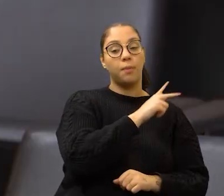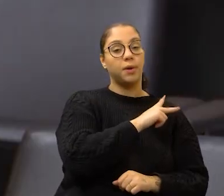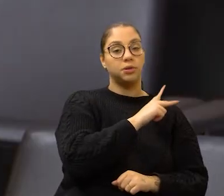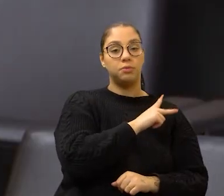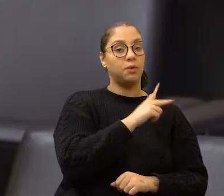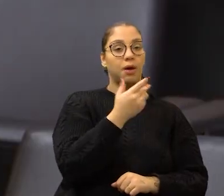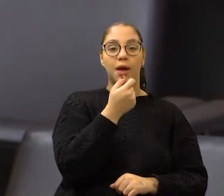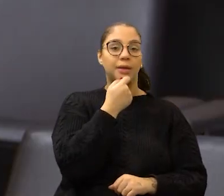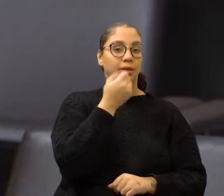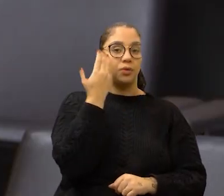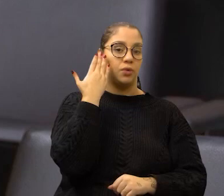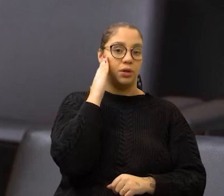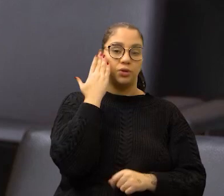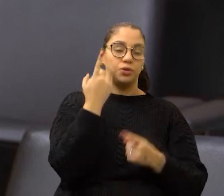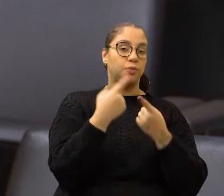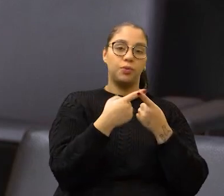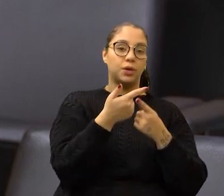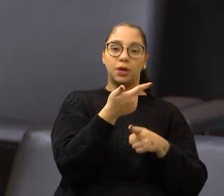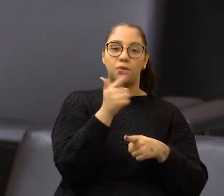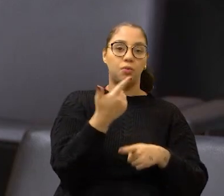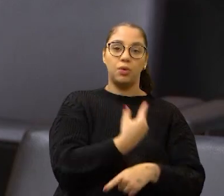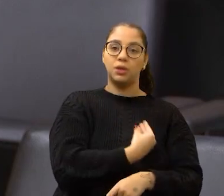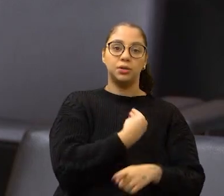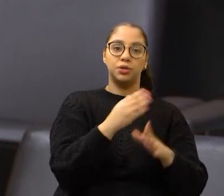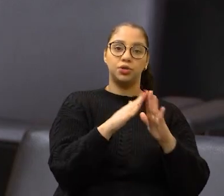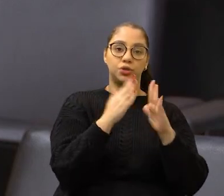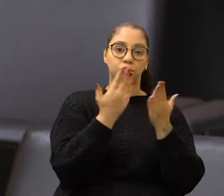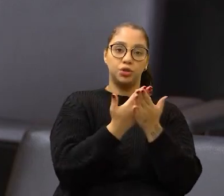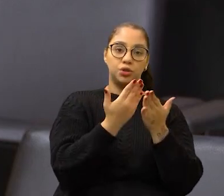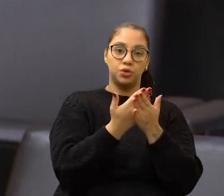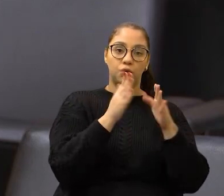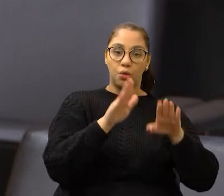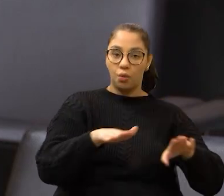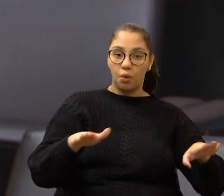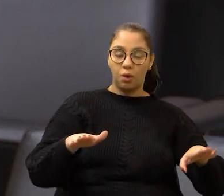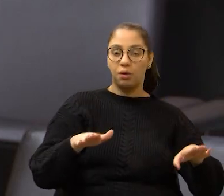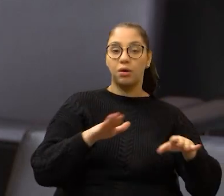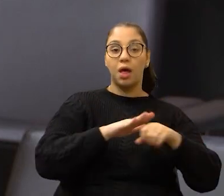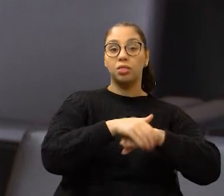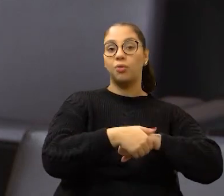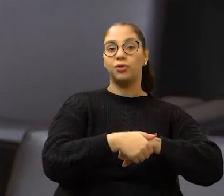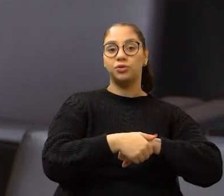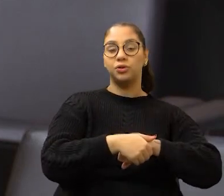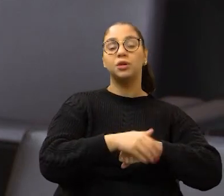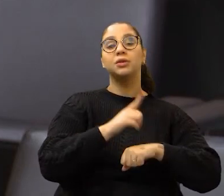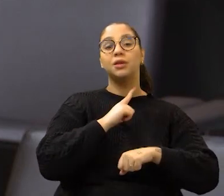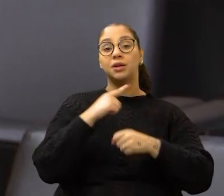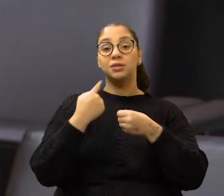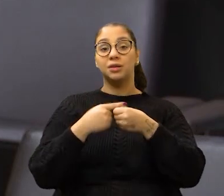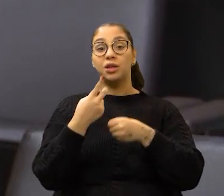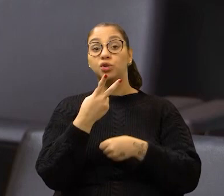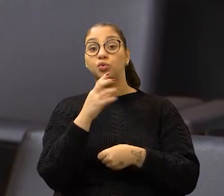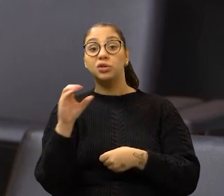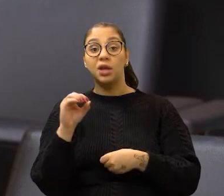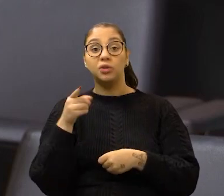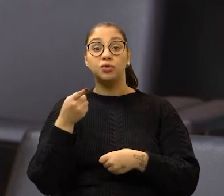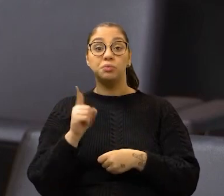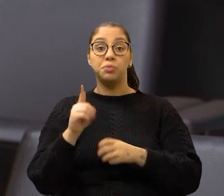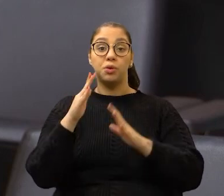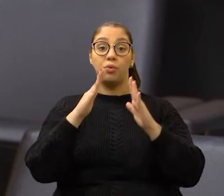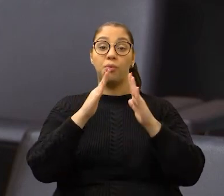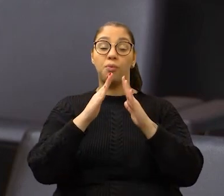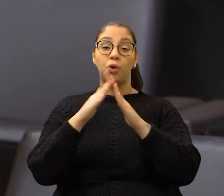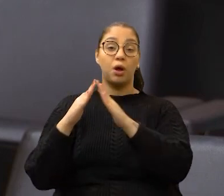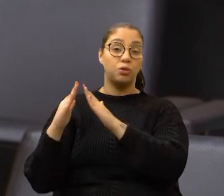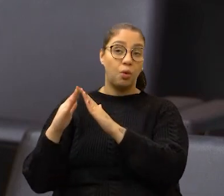Eu, particularmente, ainda não entendi por que Campinas não tem creche noturna. Nós temos cidade de 200 mil habitantes, 300 mil habitantes que tem creche